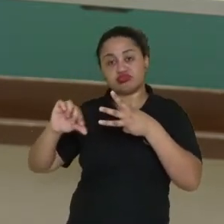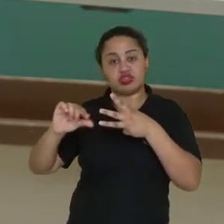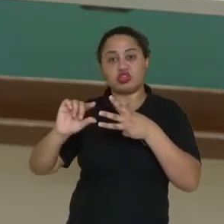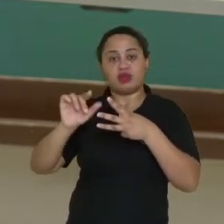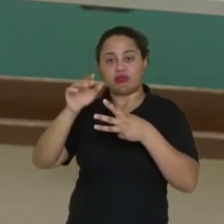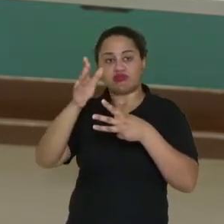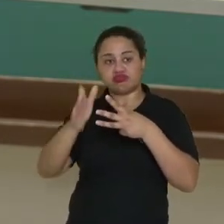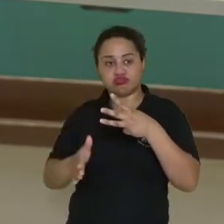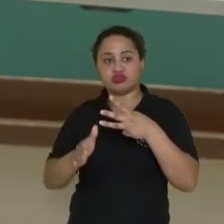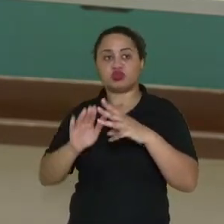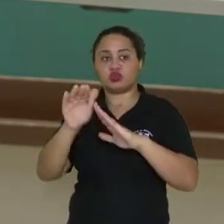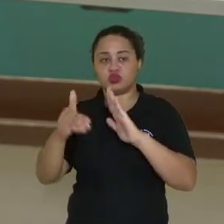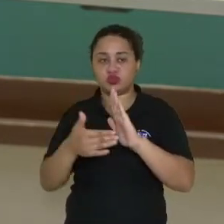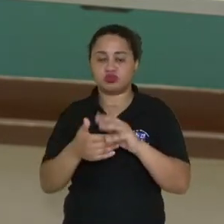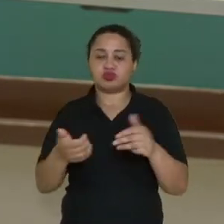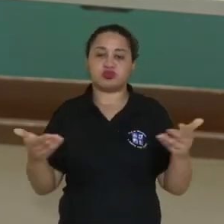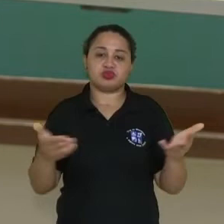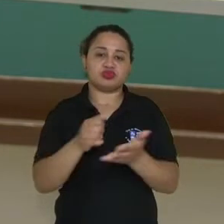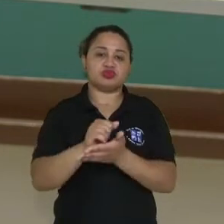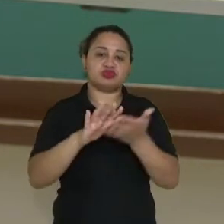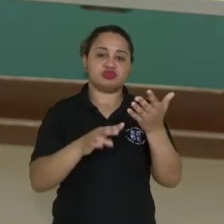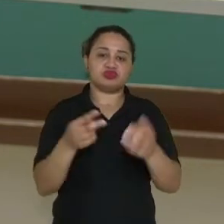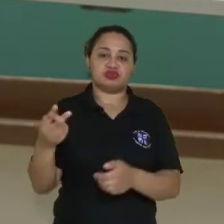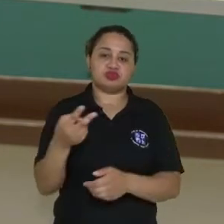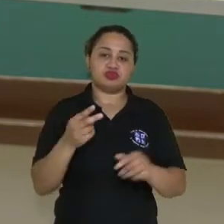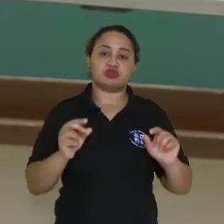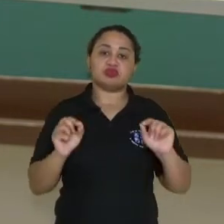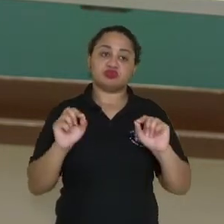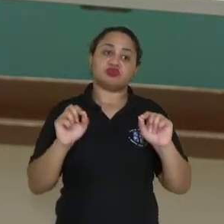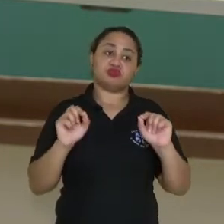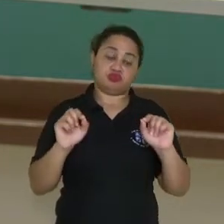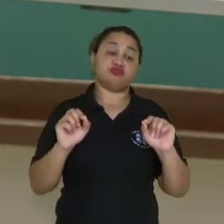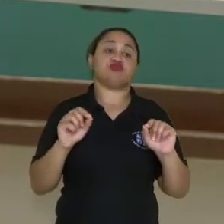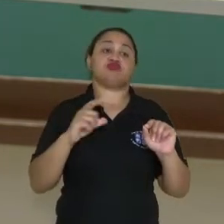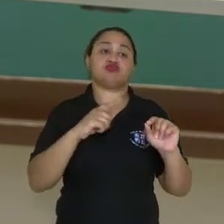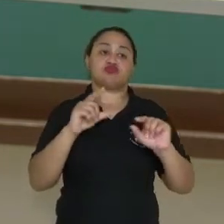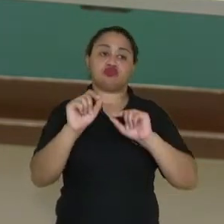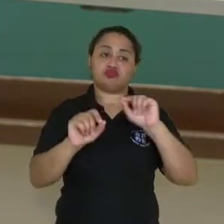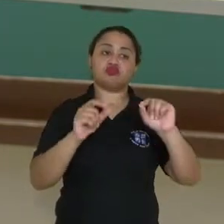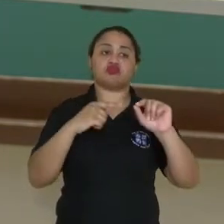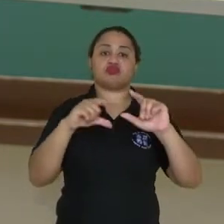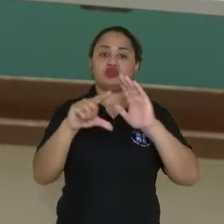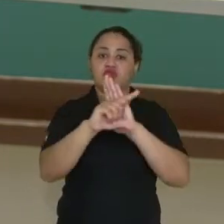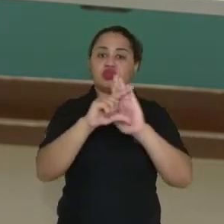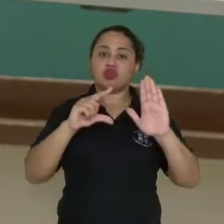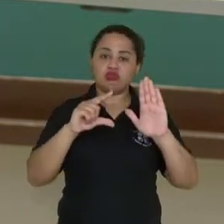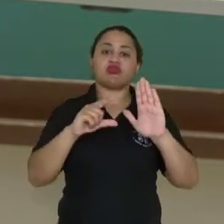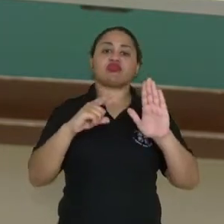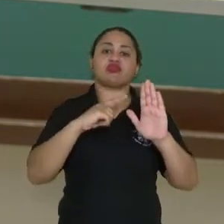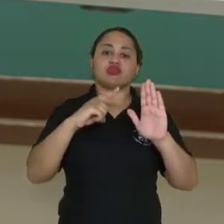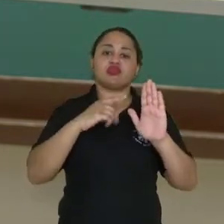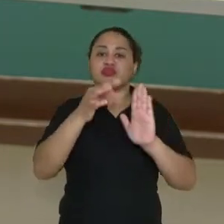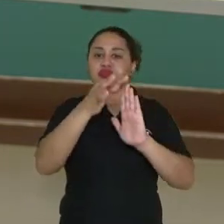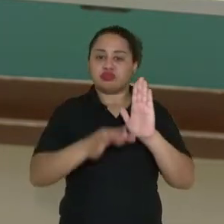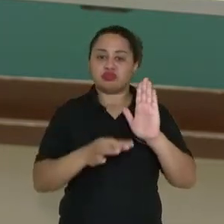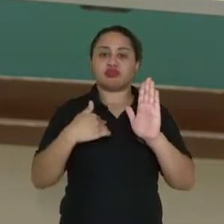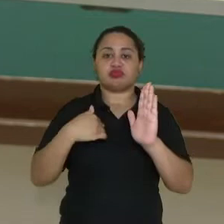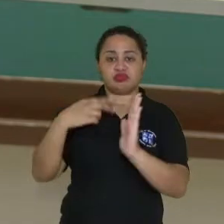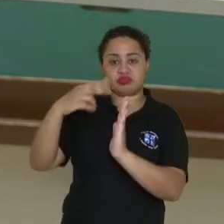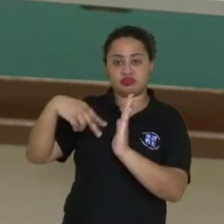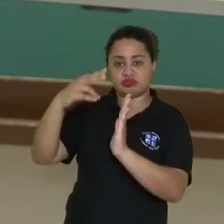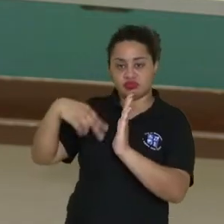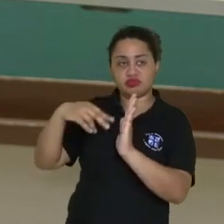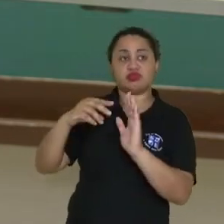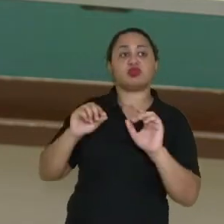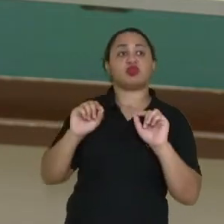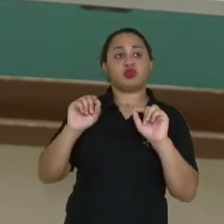cordel. E vamos para a nossa segunda atividade, né? Então a gente tem aqui uma retomada, um fragmento do texto que acabamos de ler,